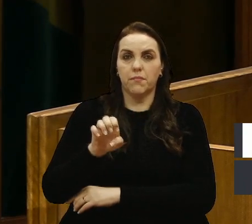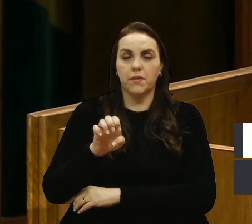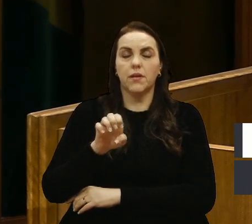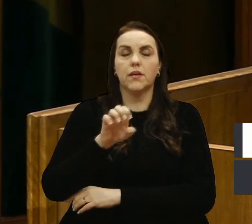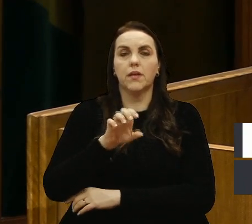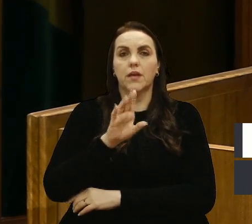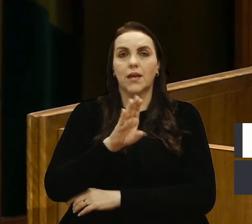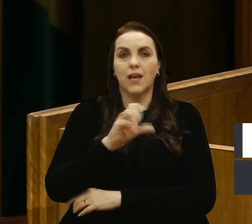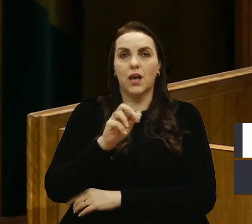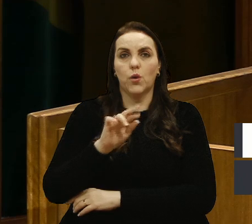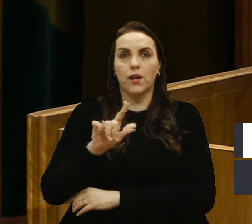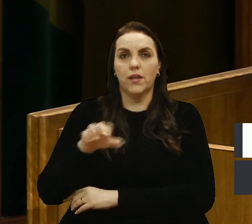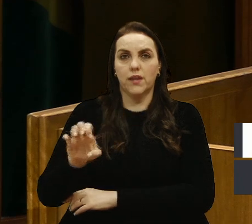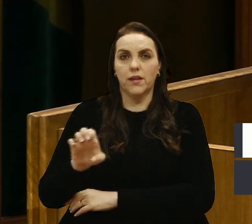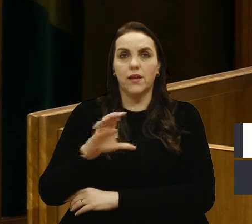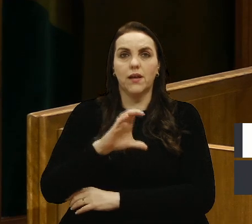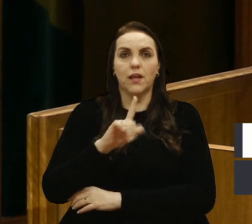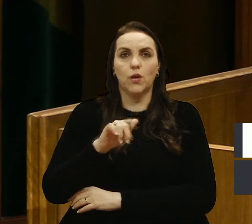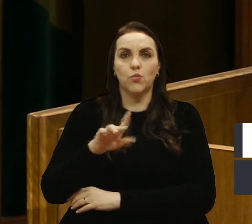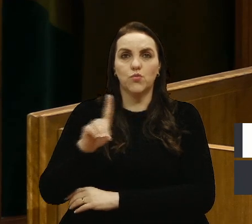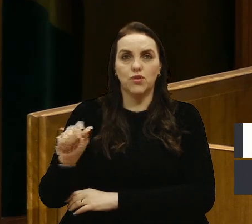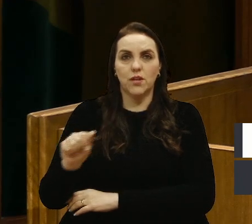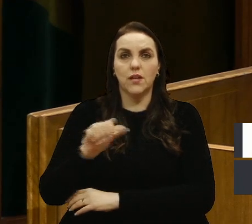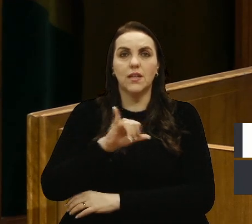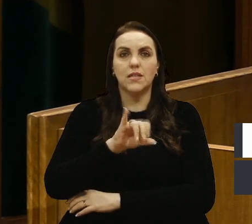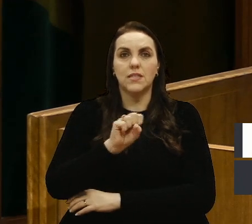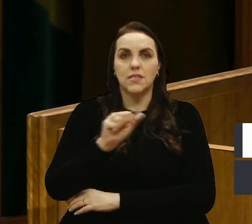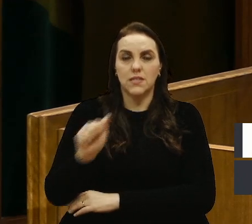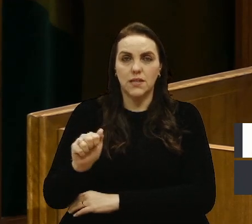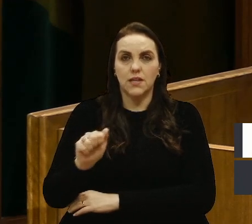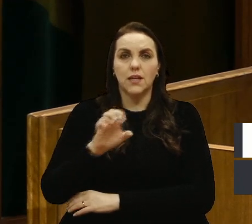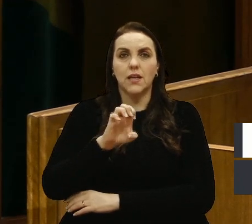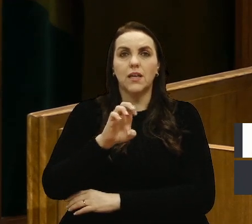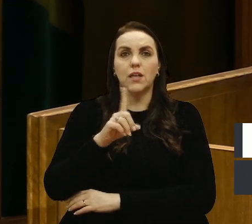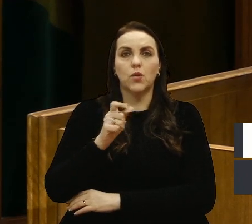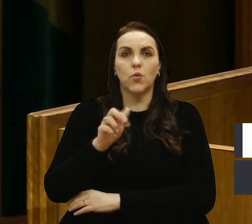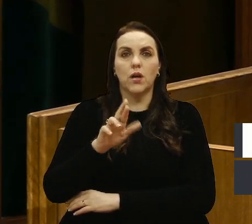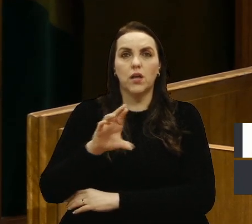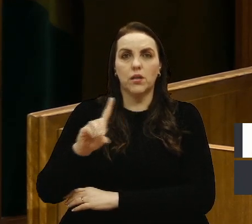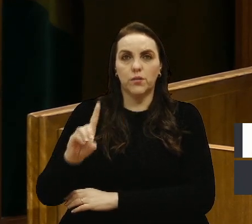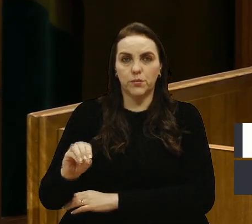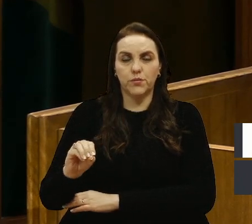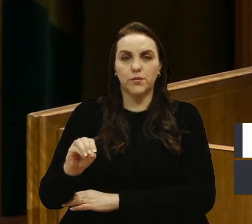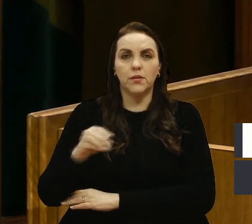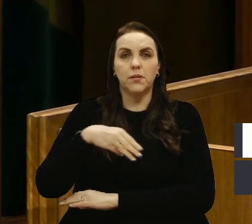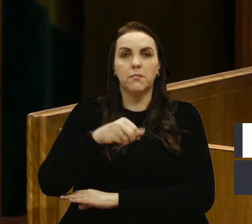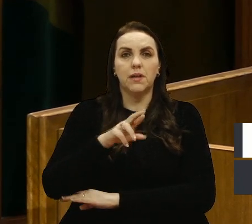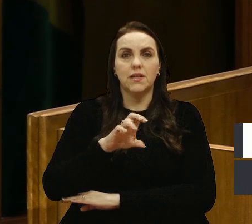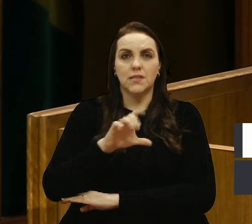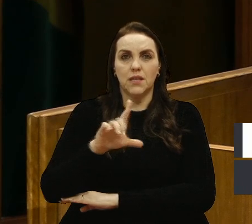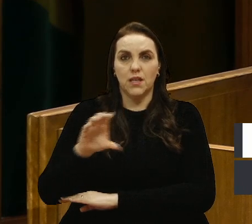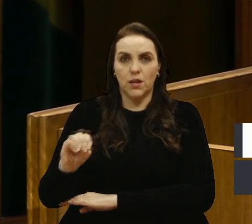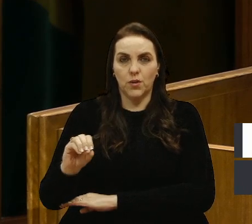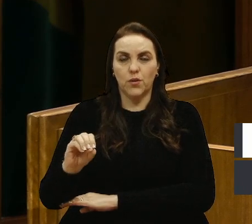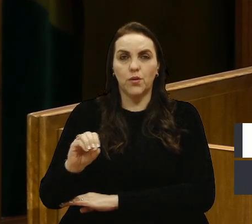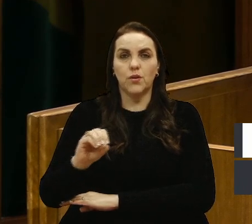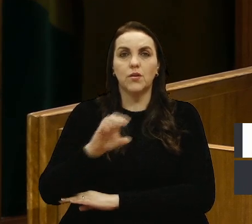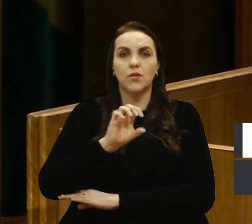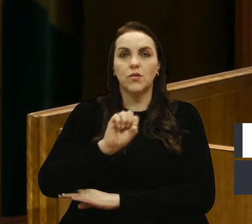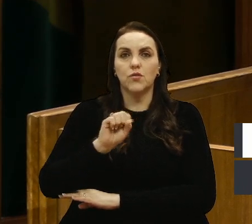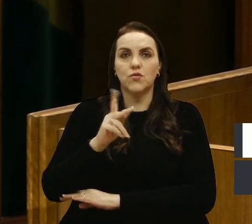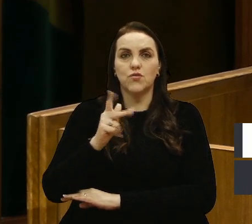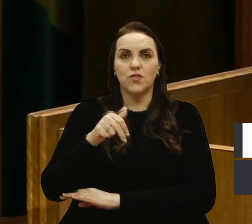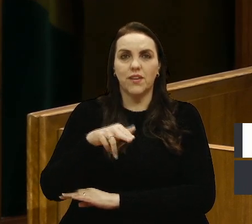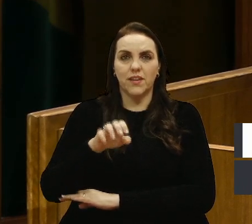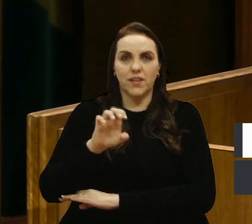a Cláudia Tondo, a Elisa Isoton, Eduardo Kertzger, Marcelo Caberlon, Chayane Grande. É assim